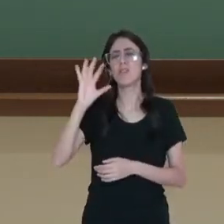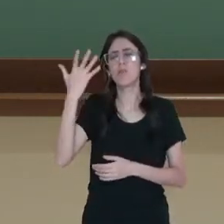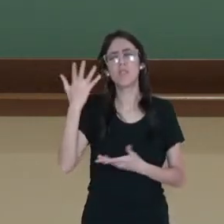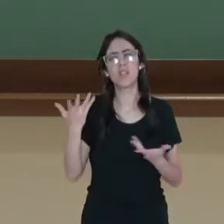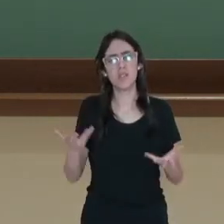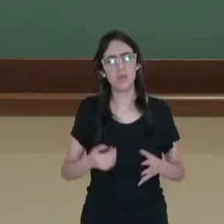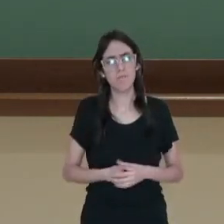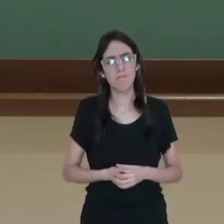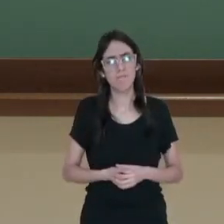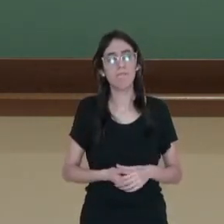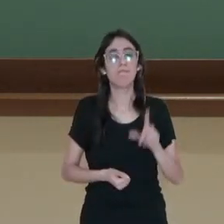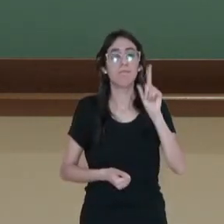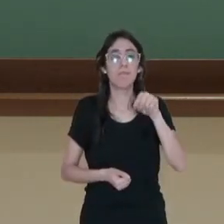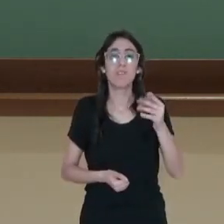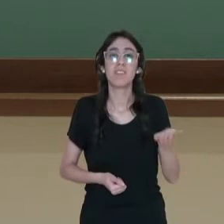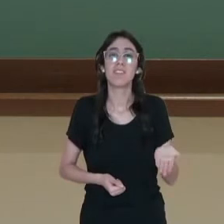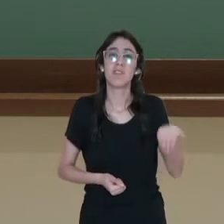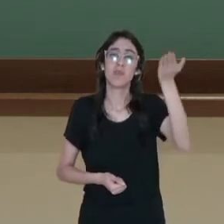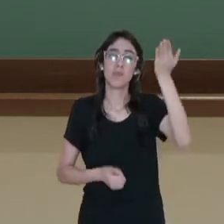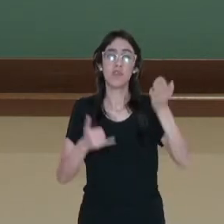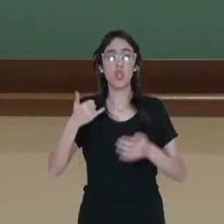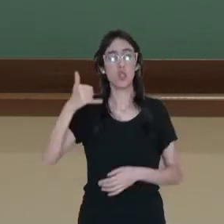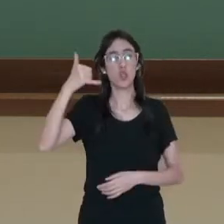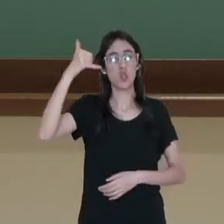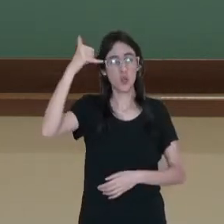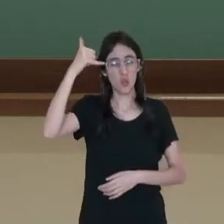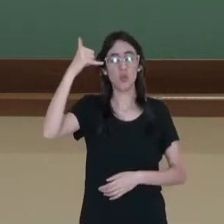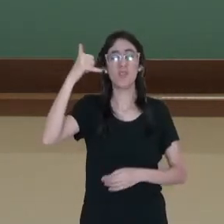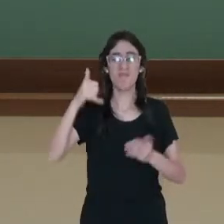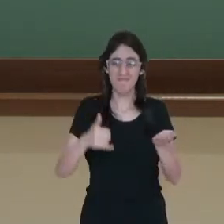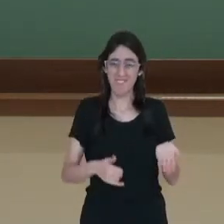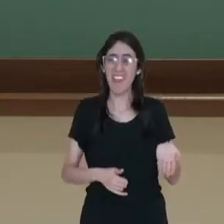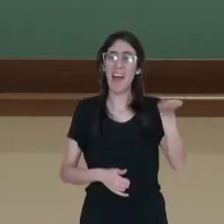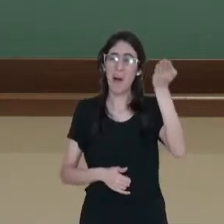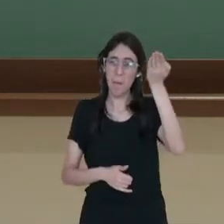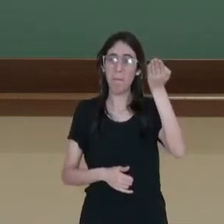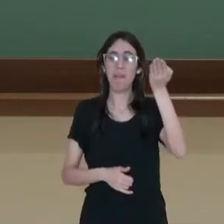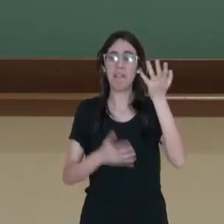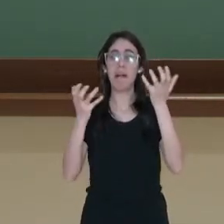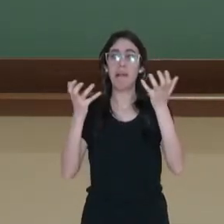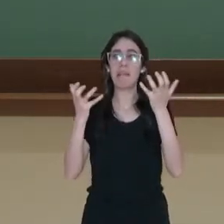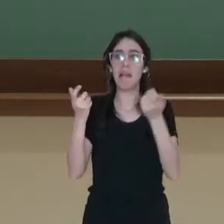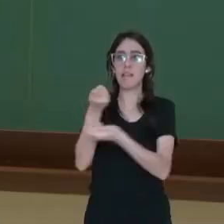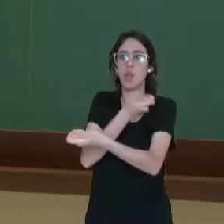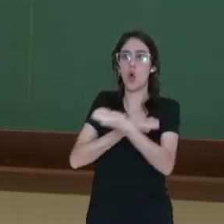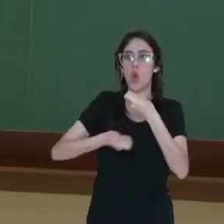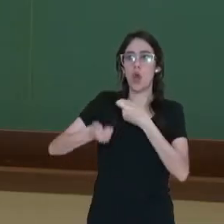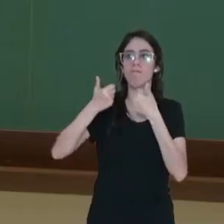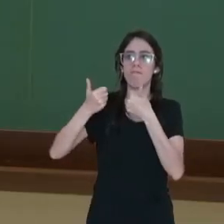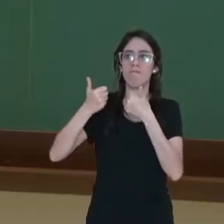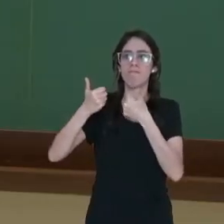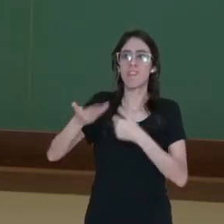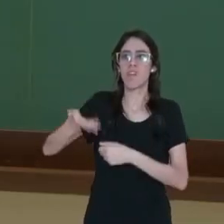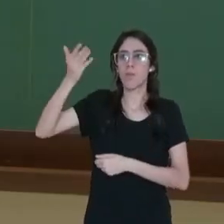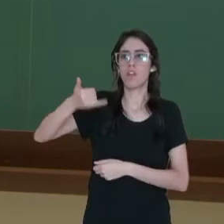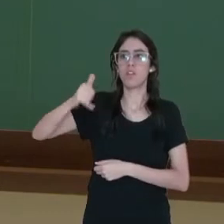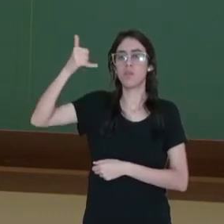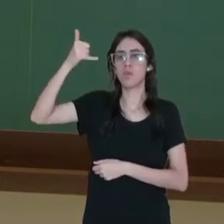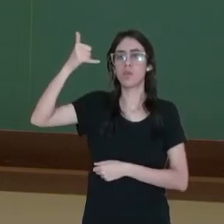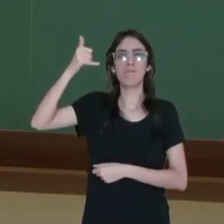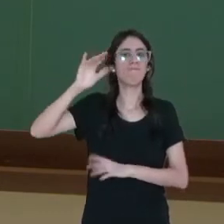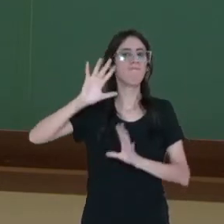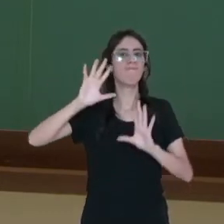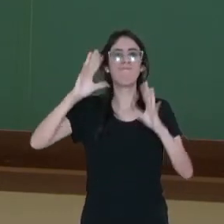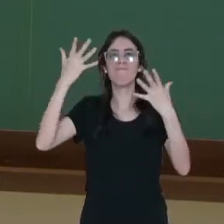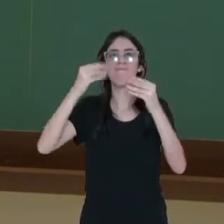O aumento da taxa de juros para manter uma estabilidade econômica, isso levou a uma diminuição da